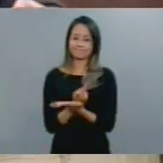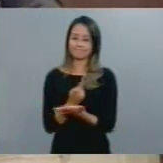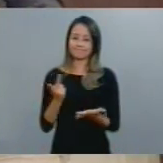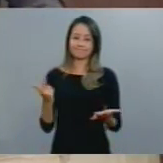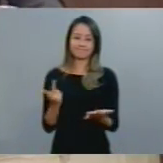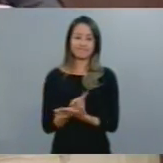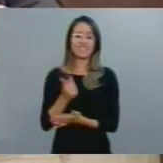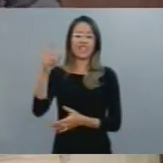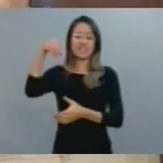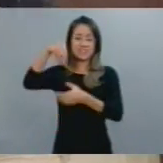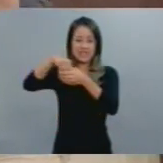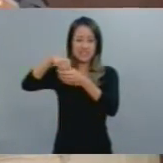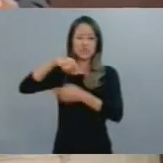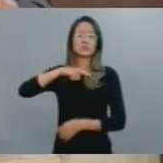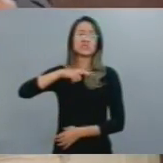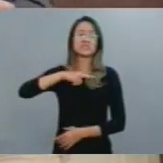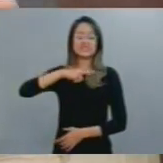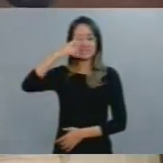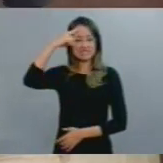que vai